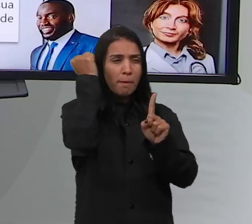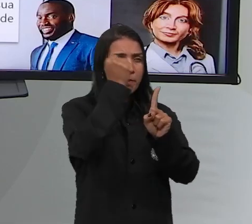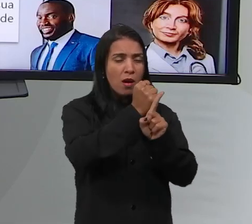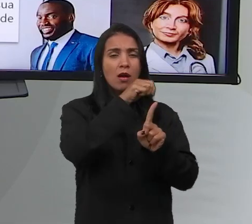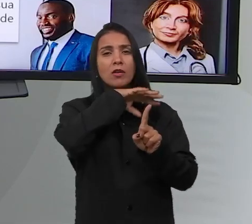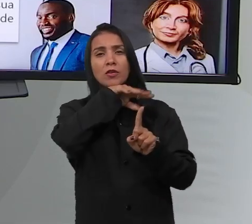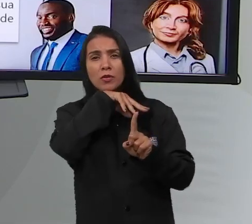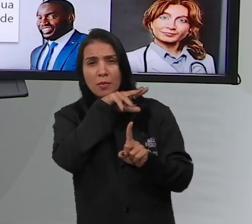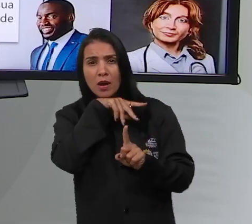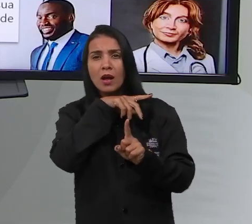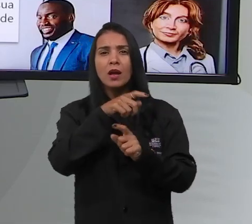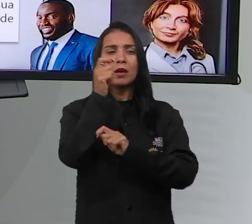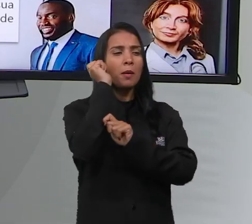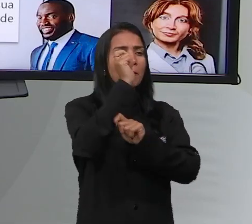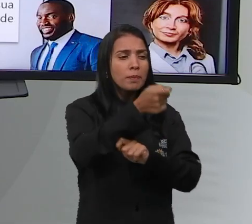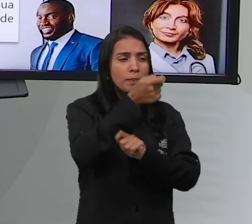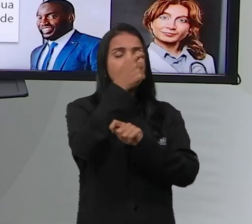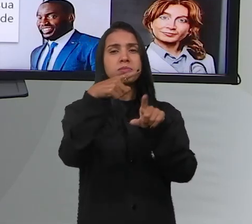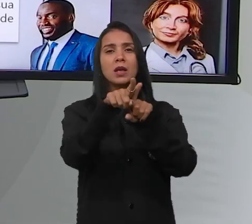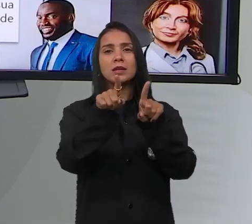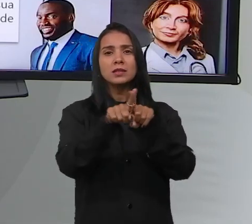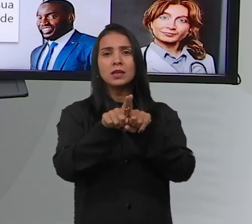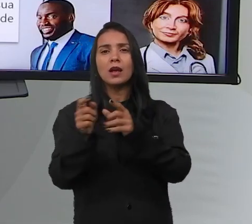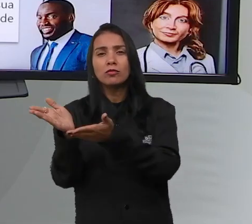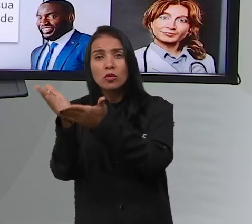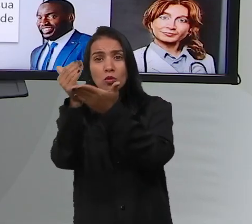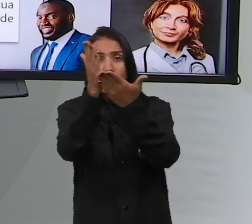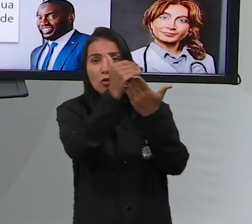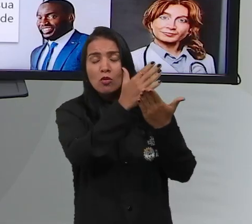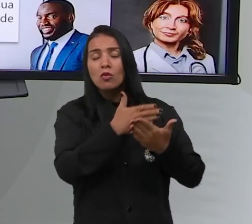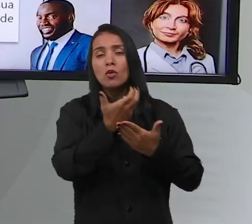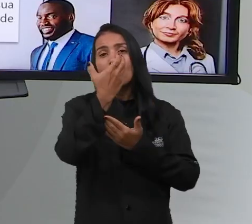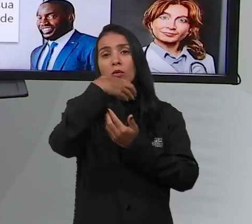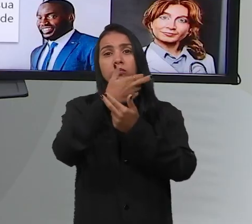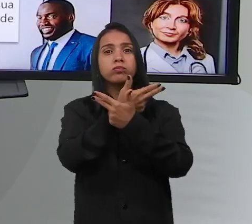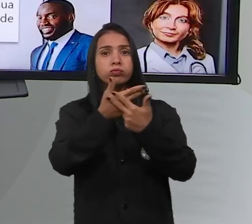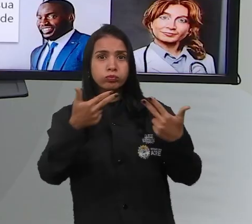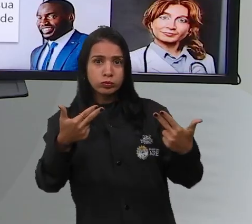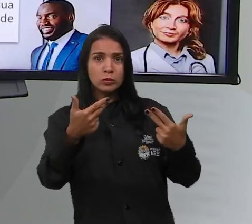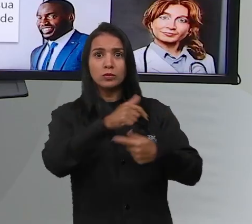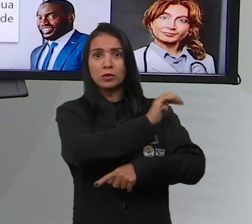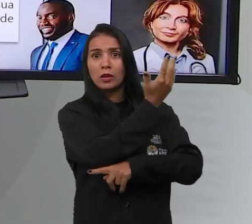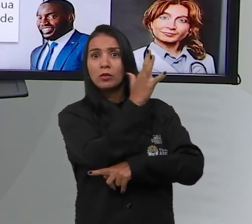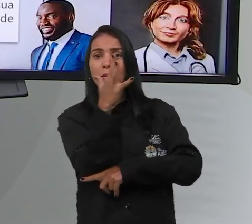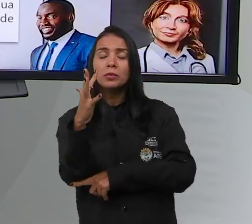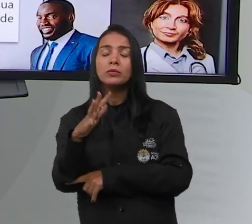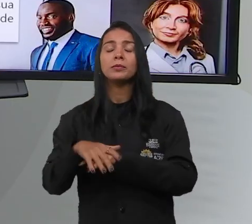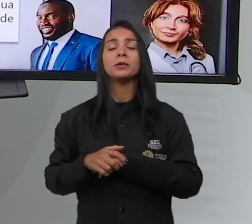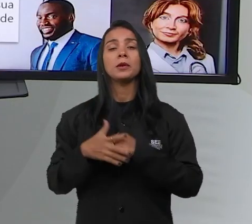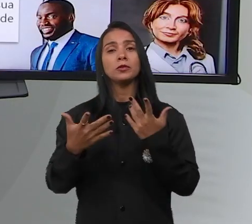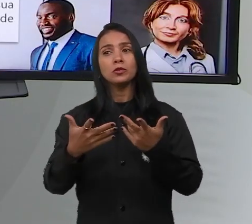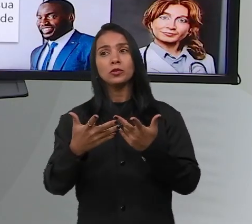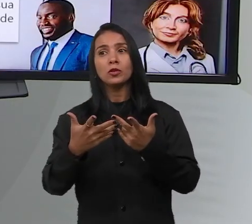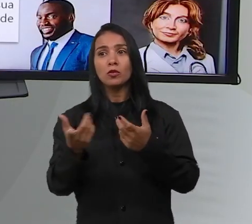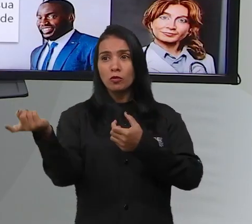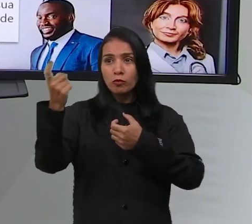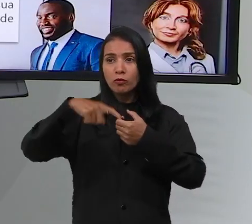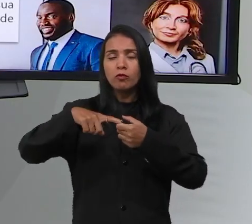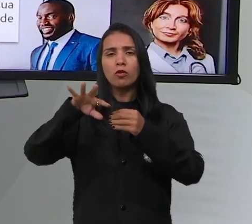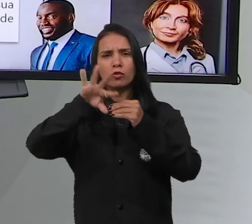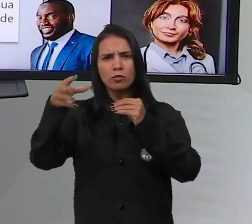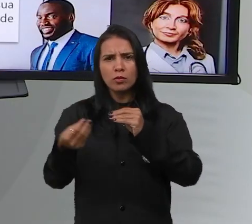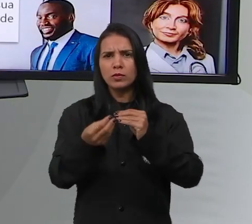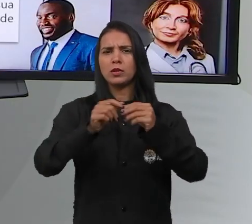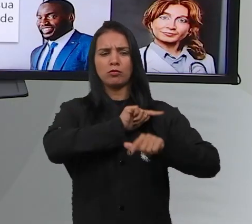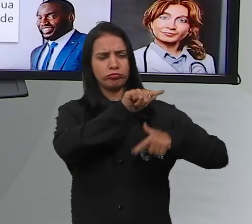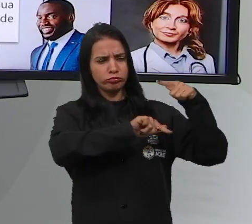frutos. Então percebam, reforço o comentário. né, que o trabalho, digamos assim, ao longo do